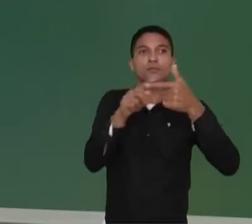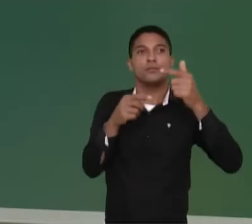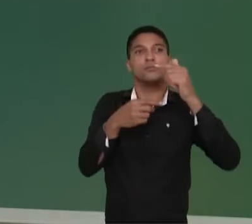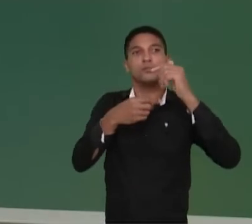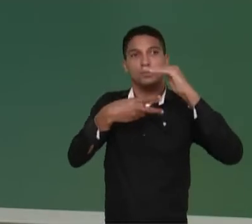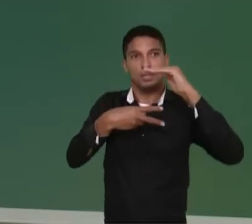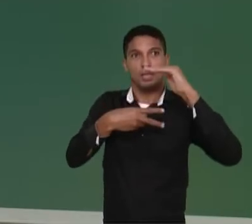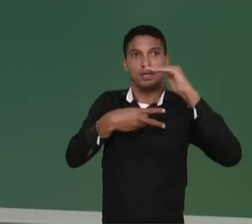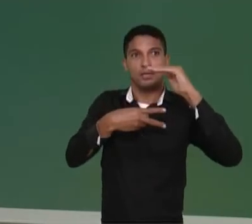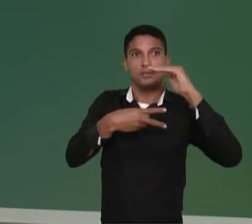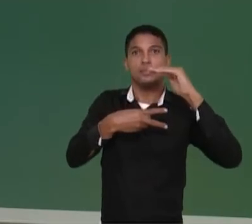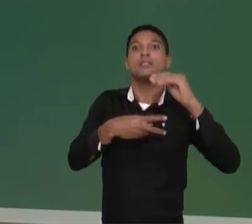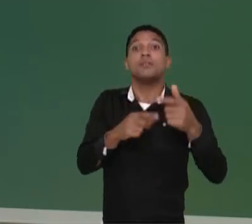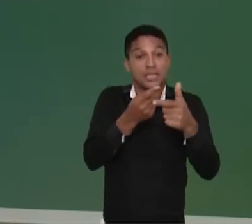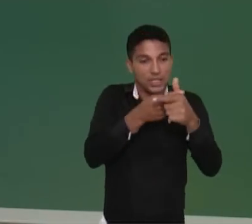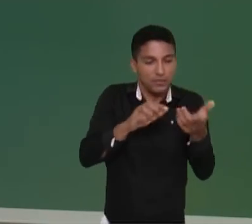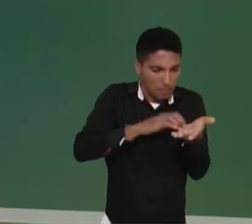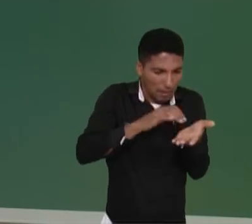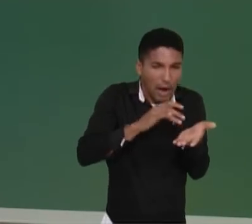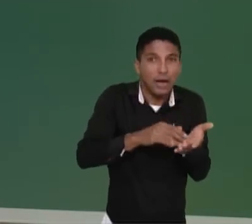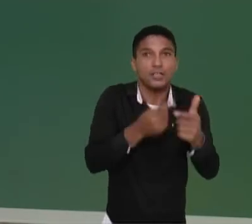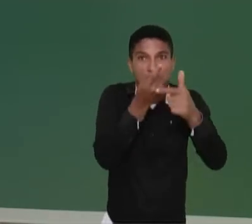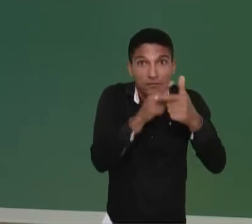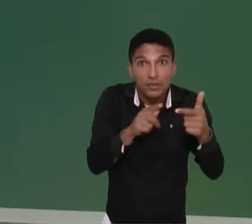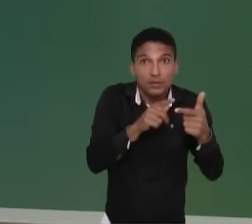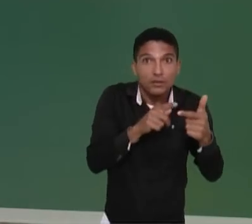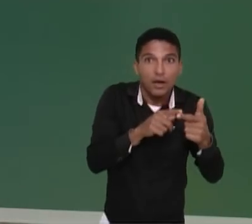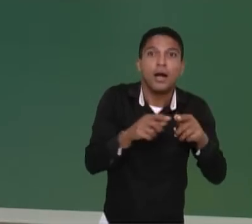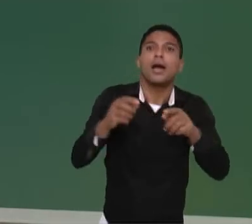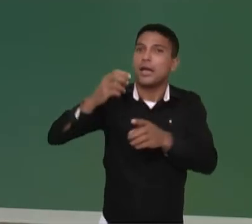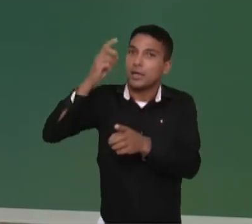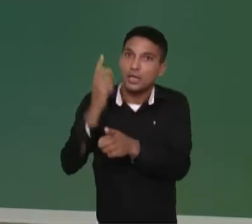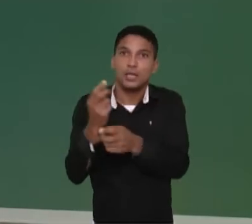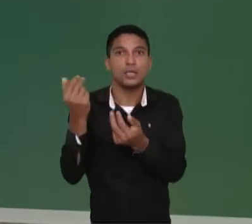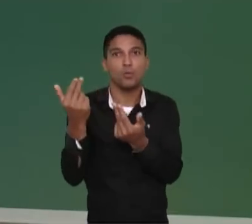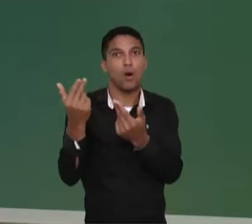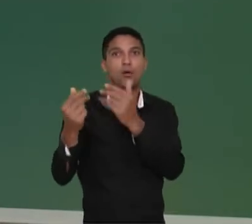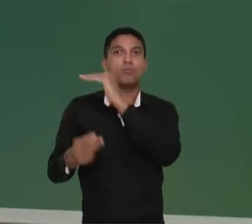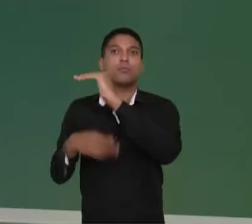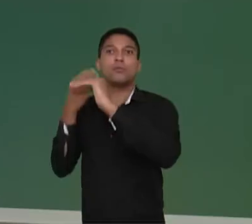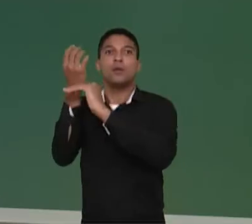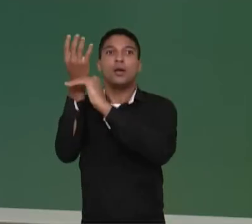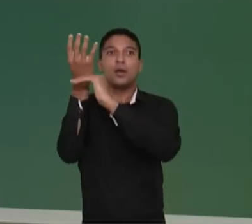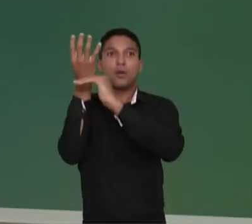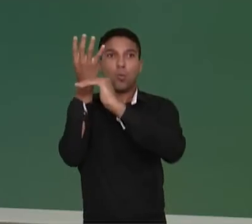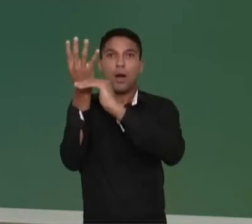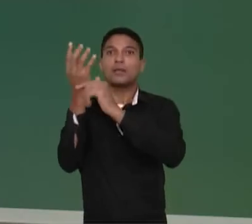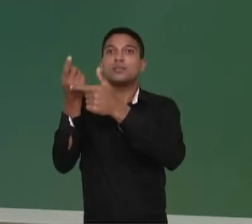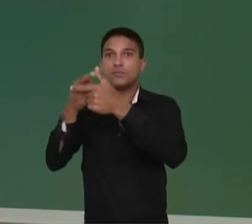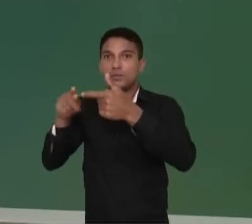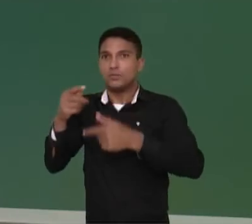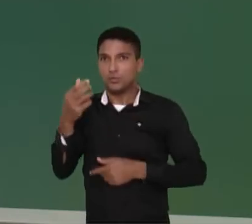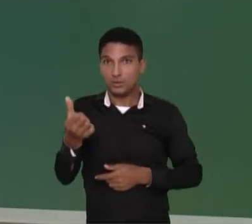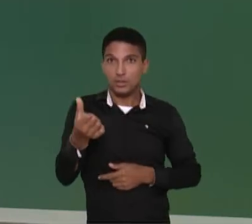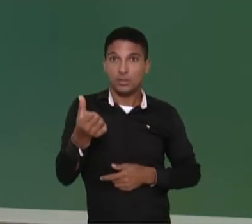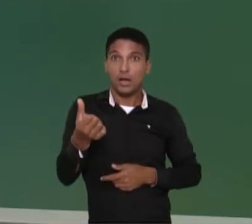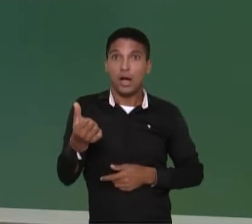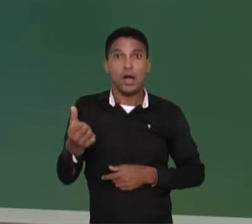exatamente a mesma dízima periódica do que se você dividir 4 por 6. Certinho? Depois faz o teste.